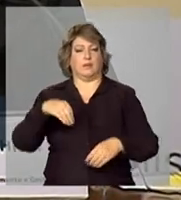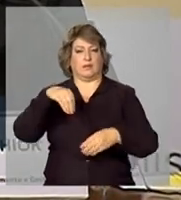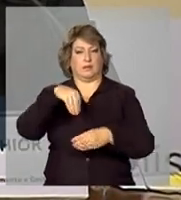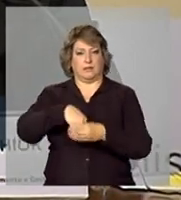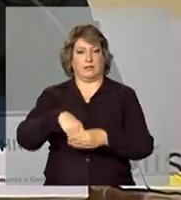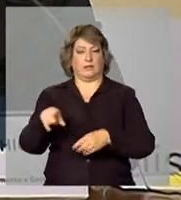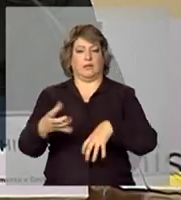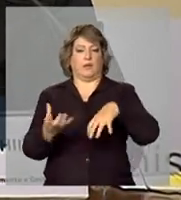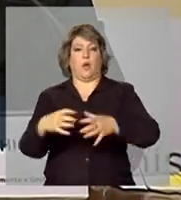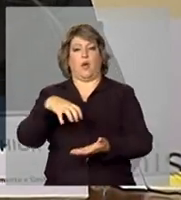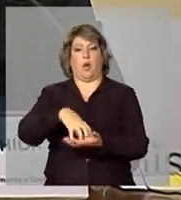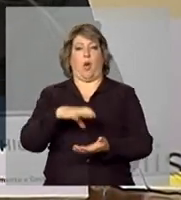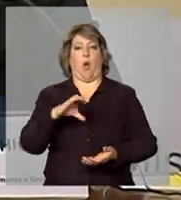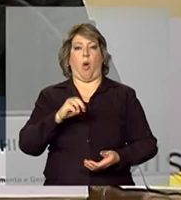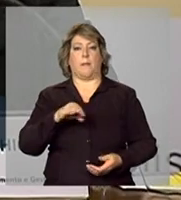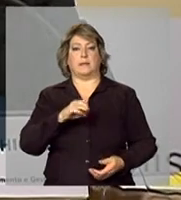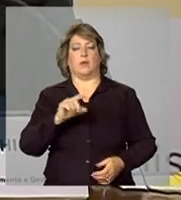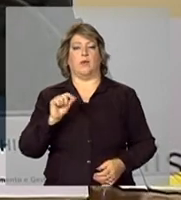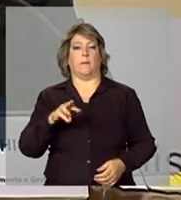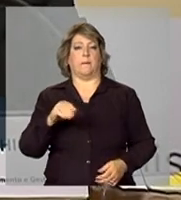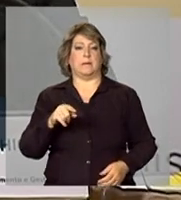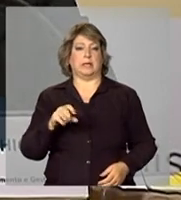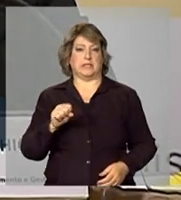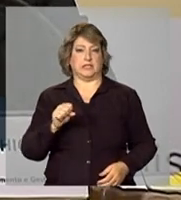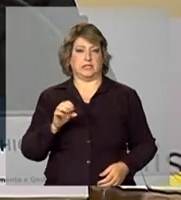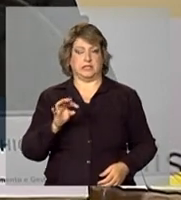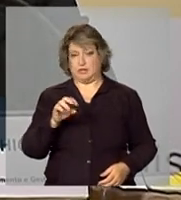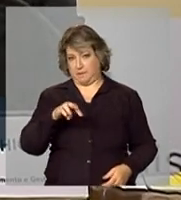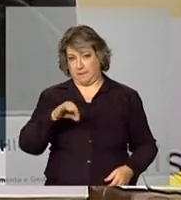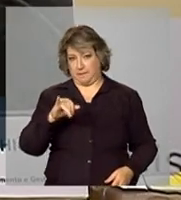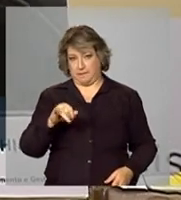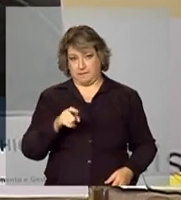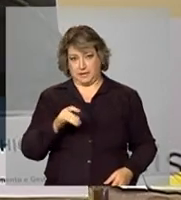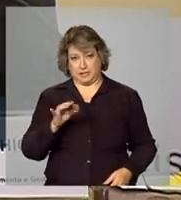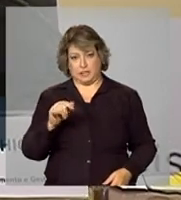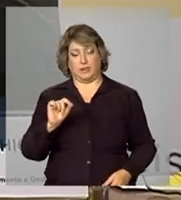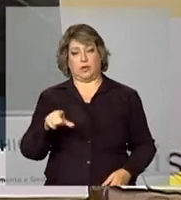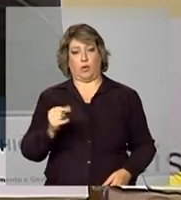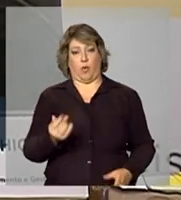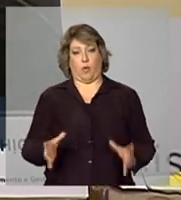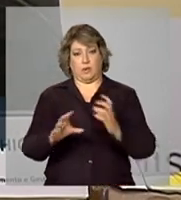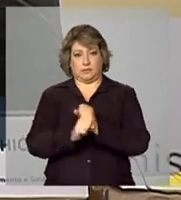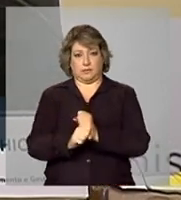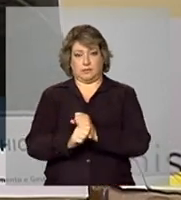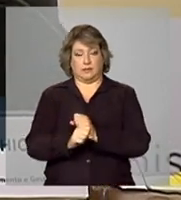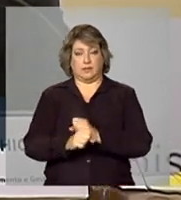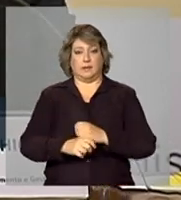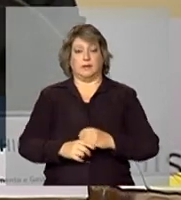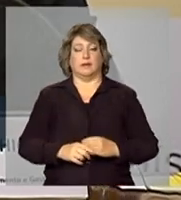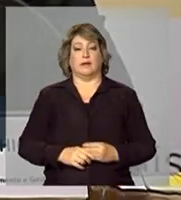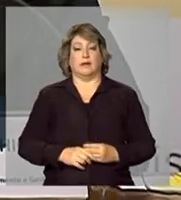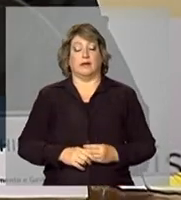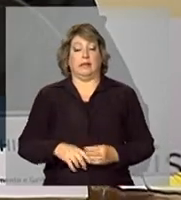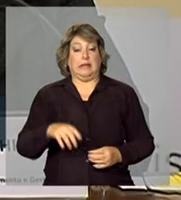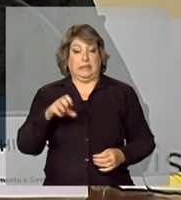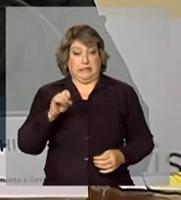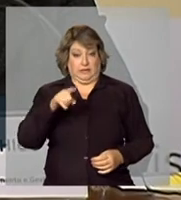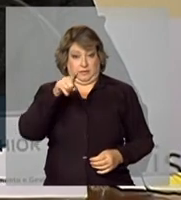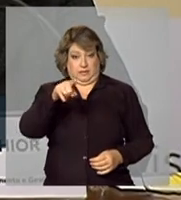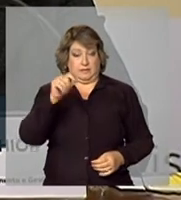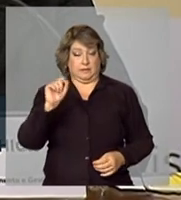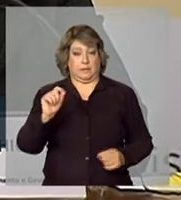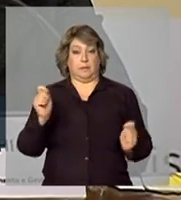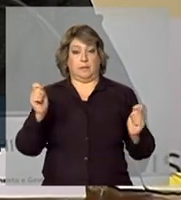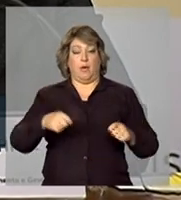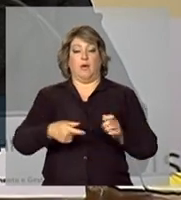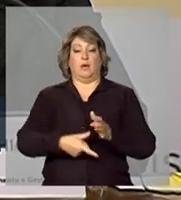na comissão mista de orçamento em relação às emendas se você Cristiano ser observar nas